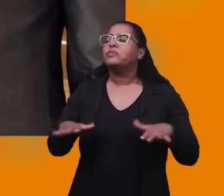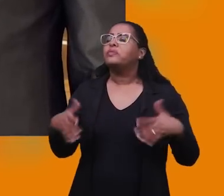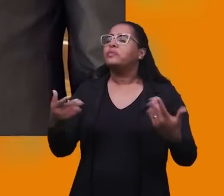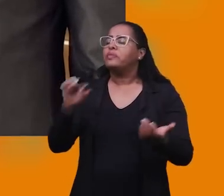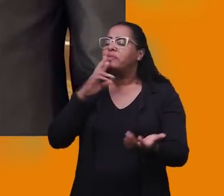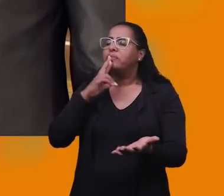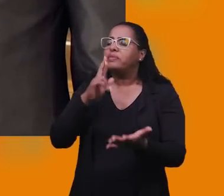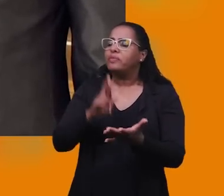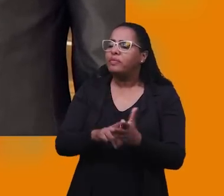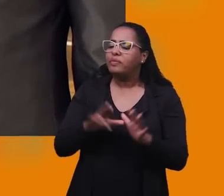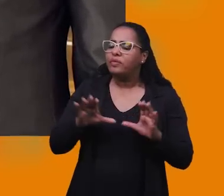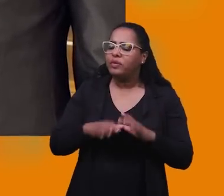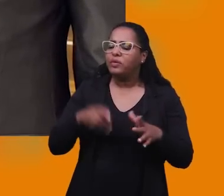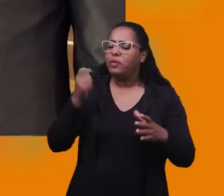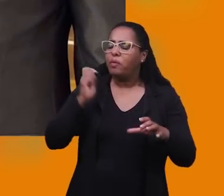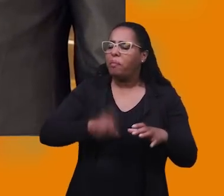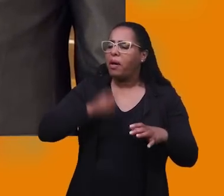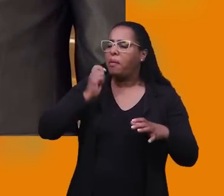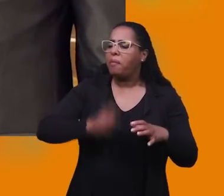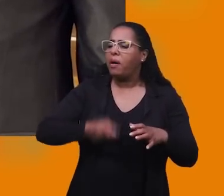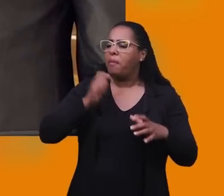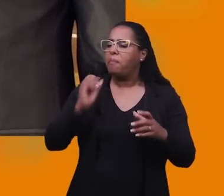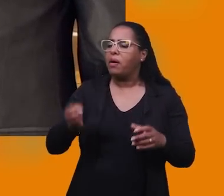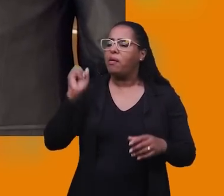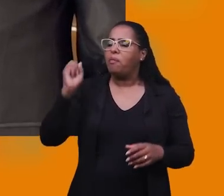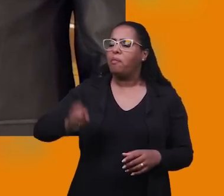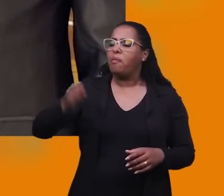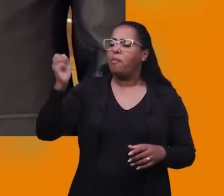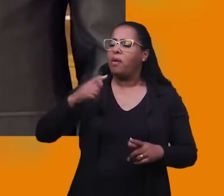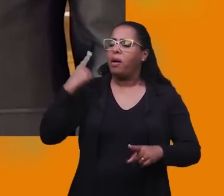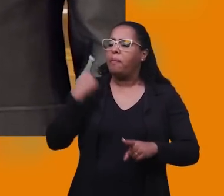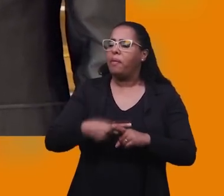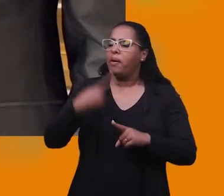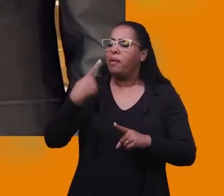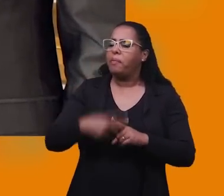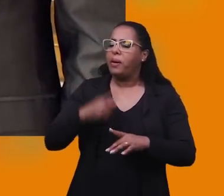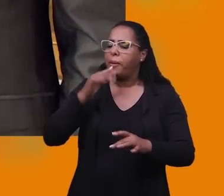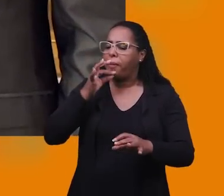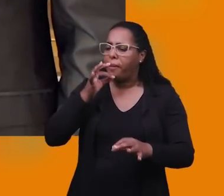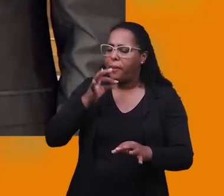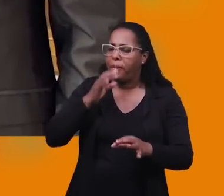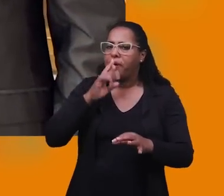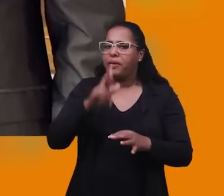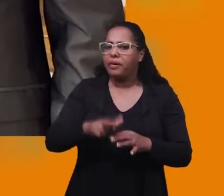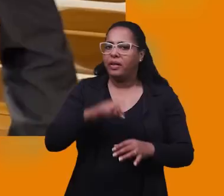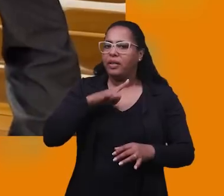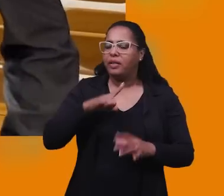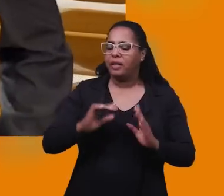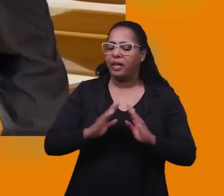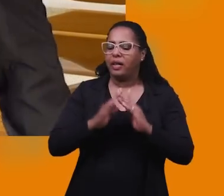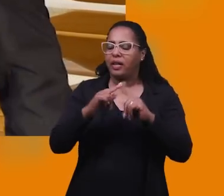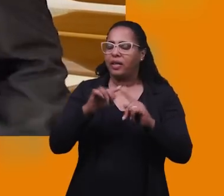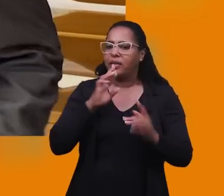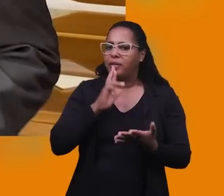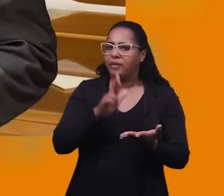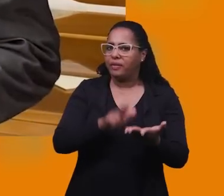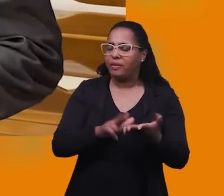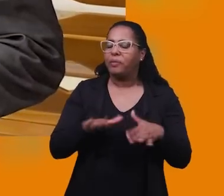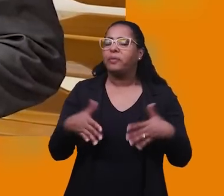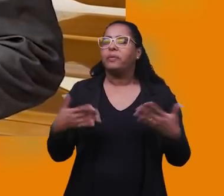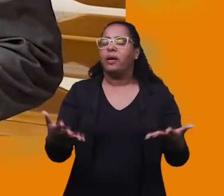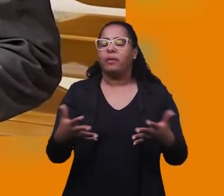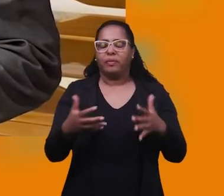frutos que a bandinha, as classes tocando e cantando têm dado à igreja.